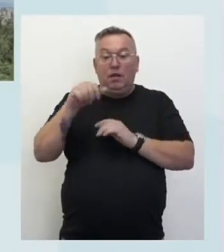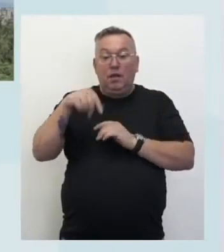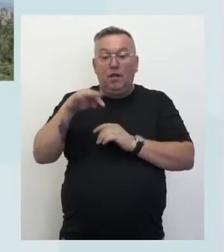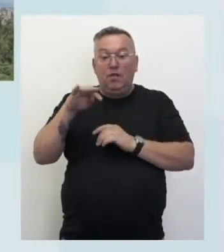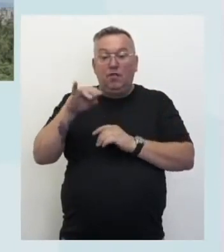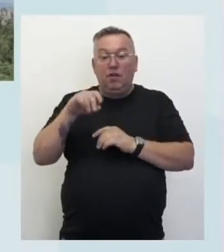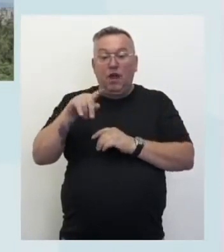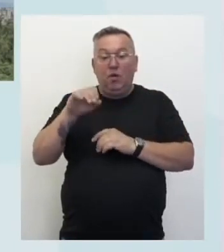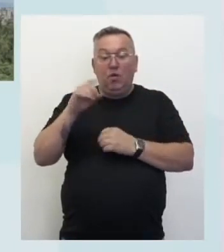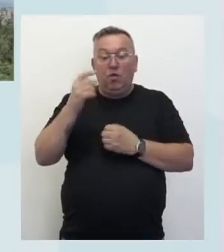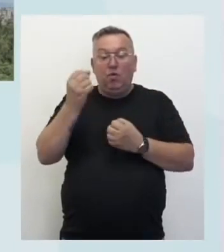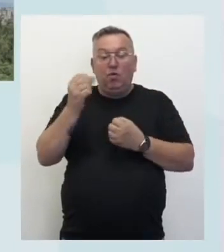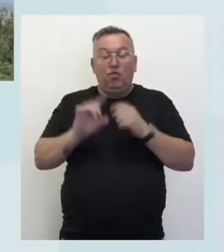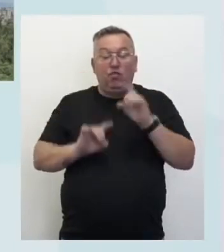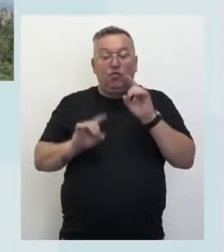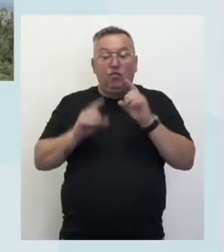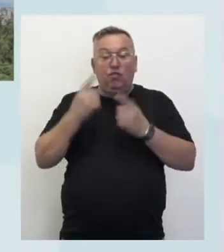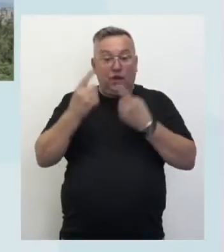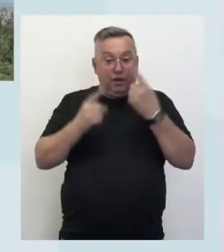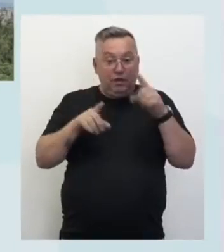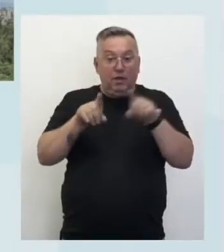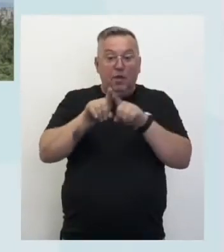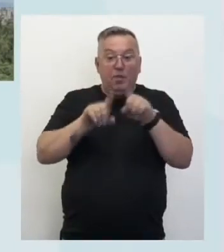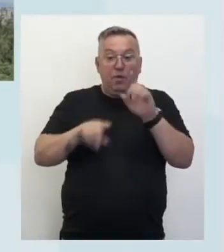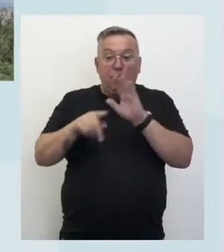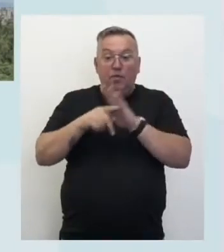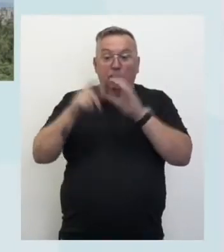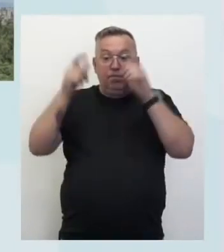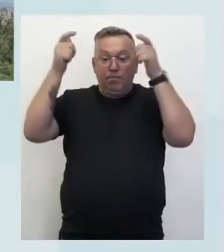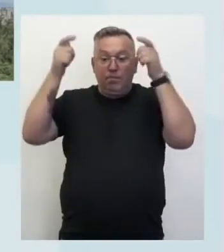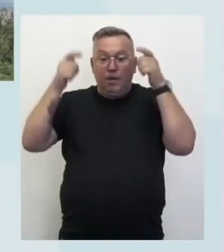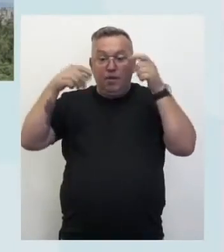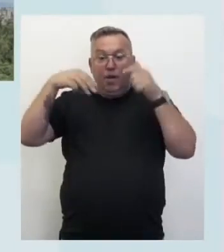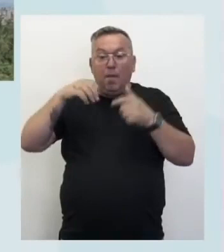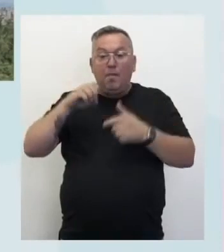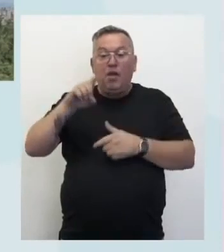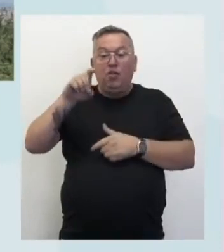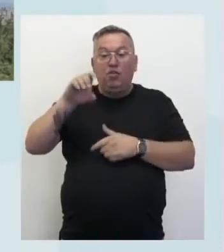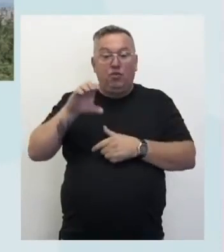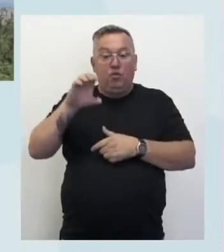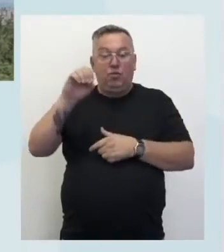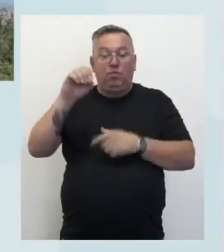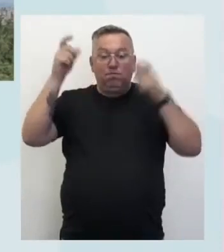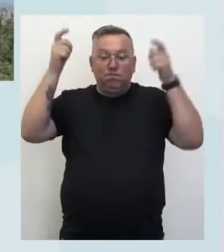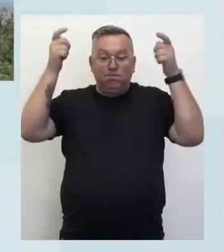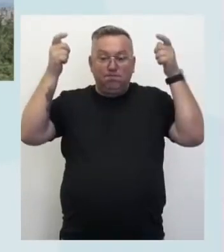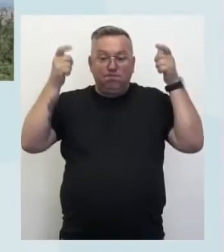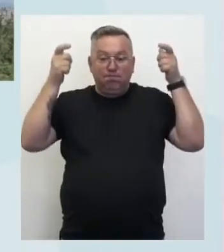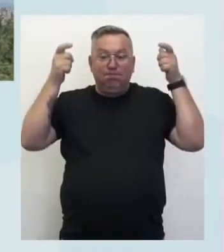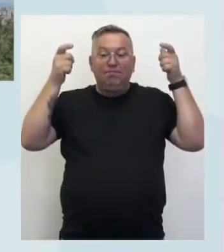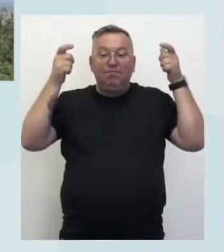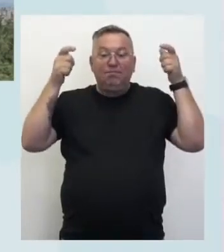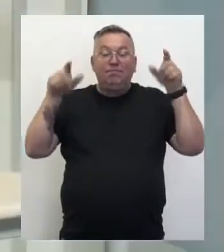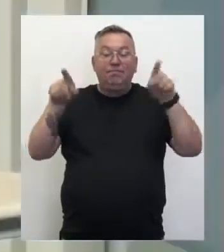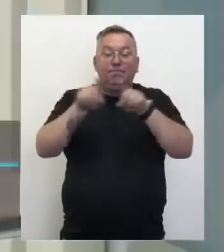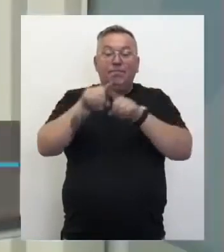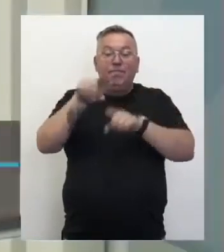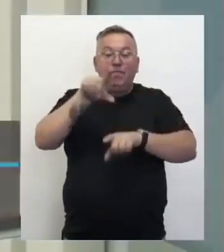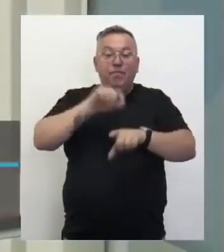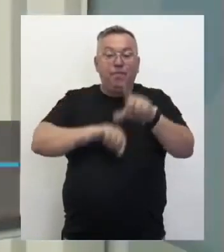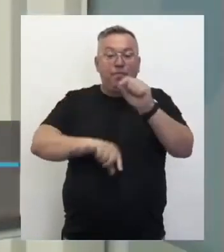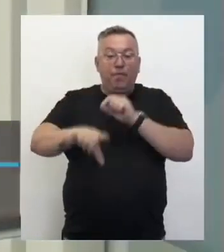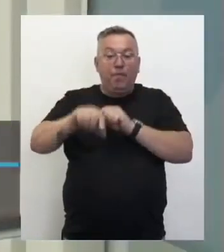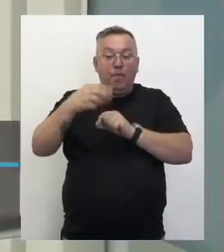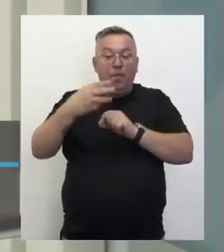Chile, e a terceira imagem é da cidade do México, no México. Então, a escolha, né, por essas